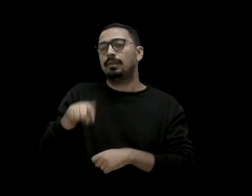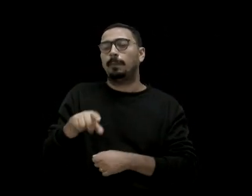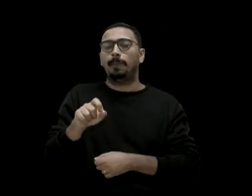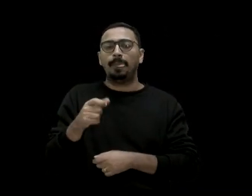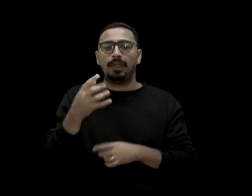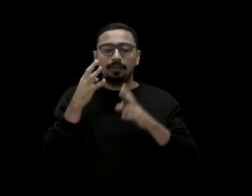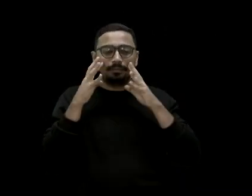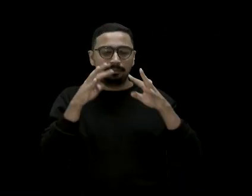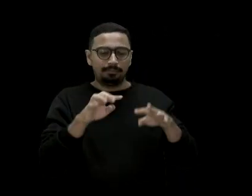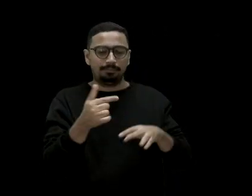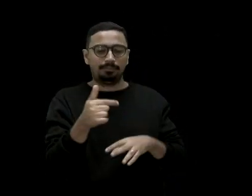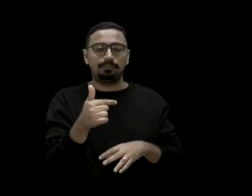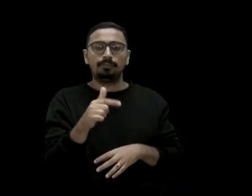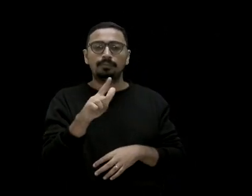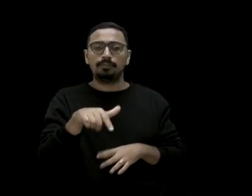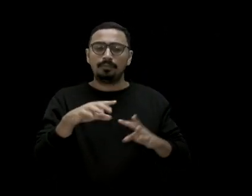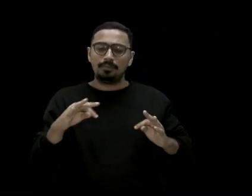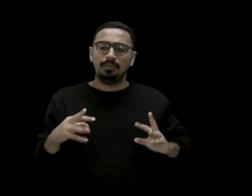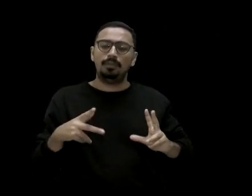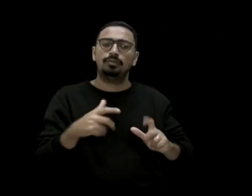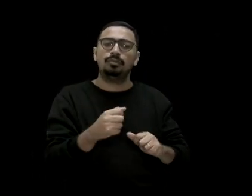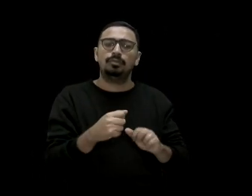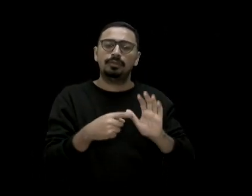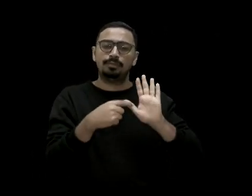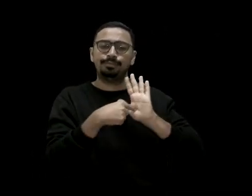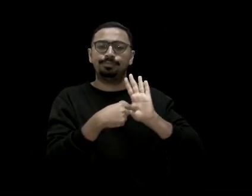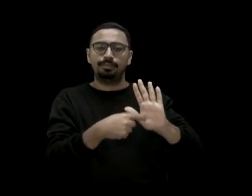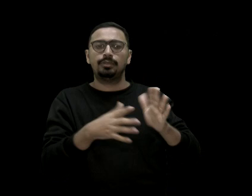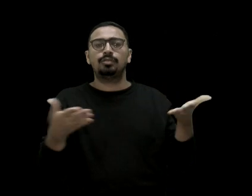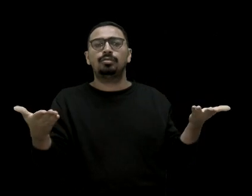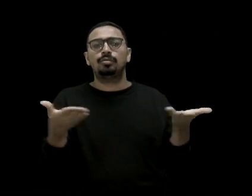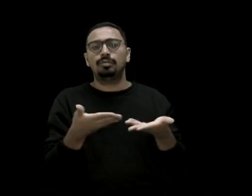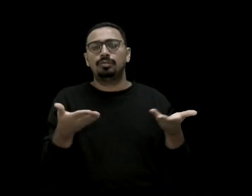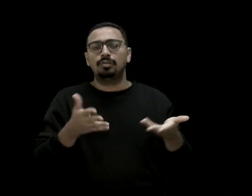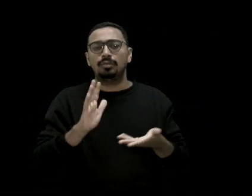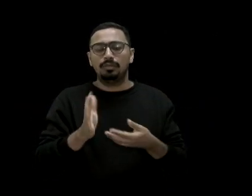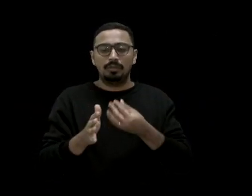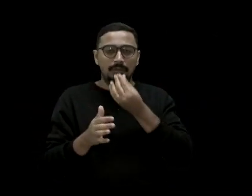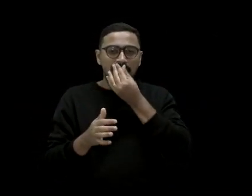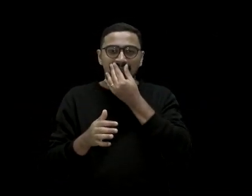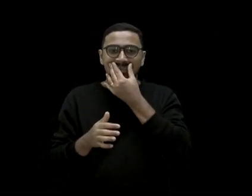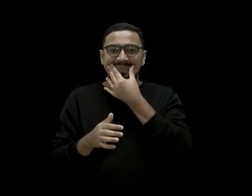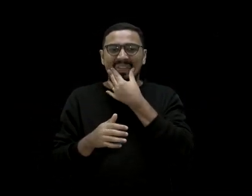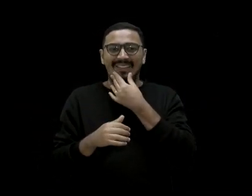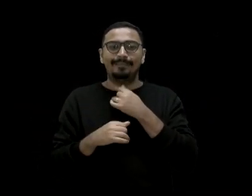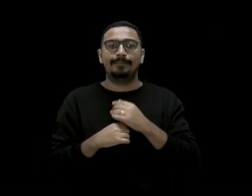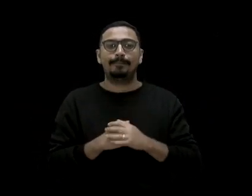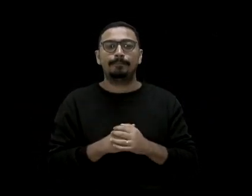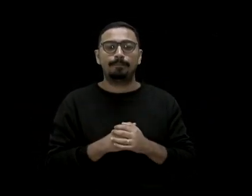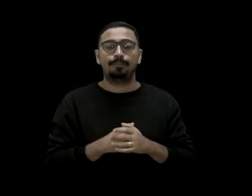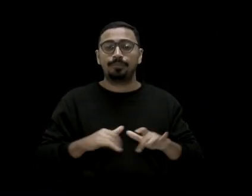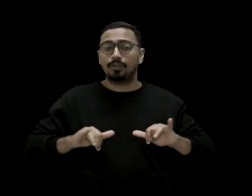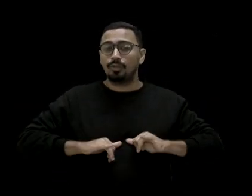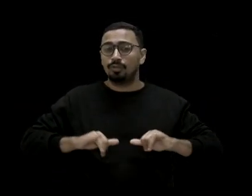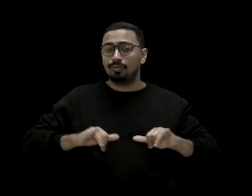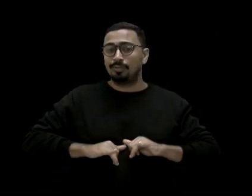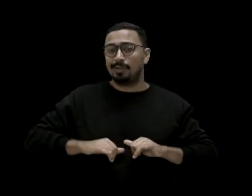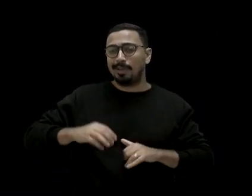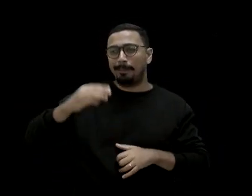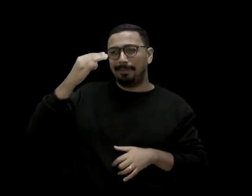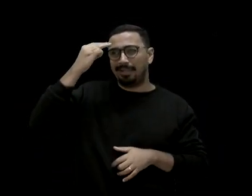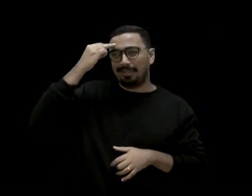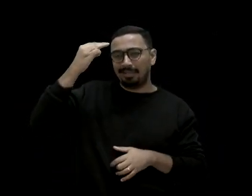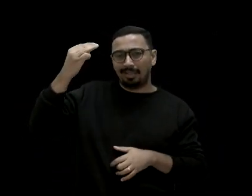tem sido dada a todos esses fatores apontados que vêm contribuindo ao sofrimento mental das mulheres